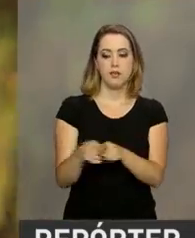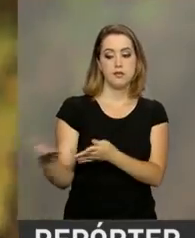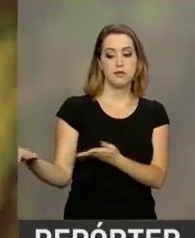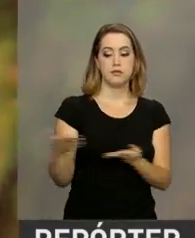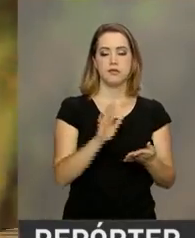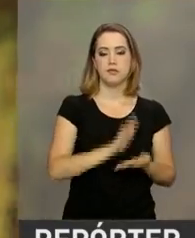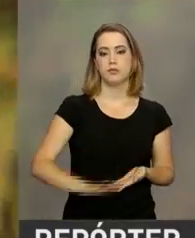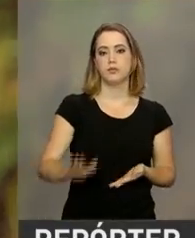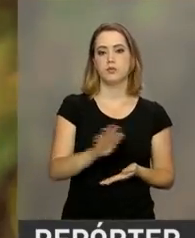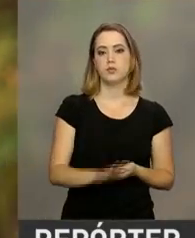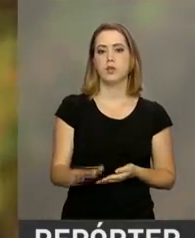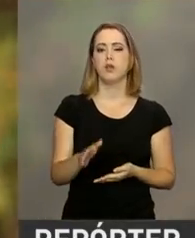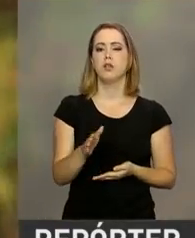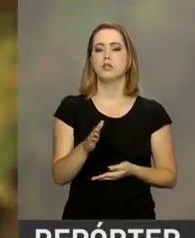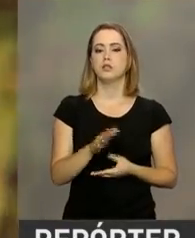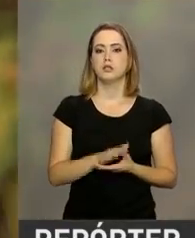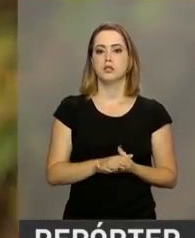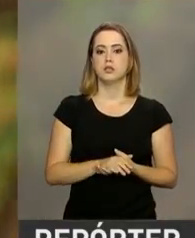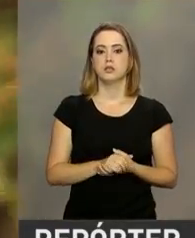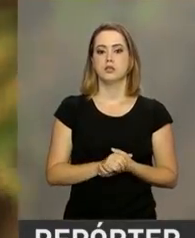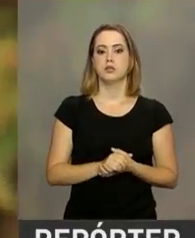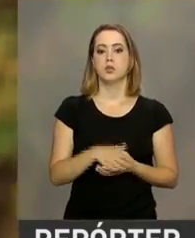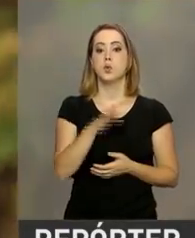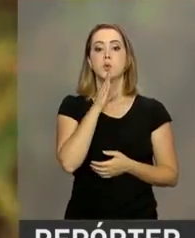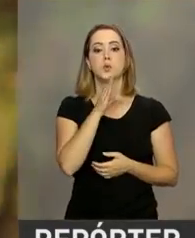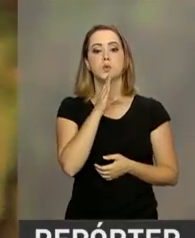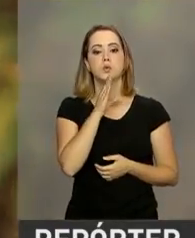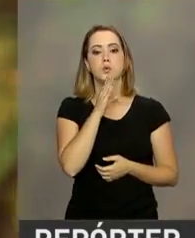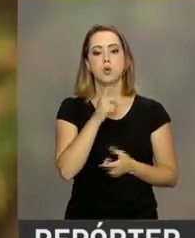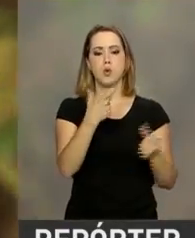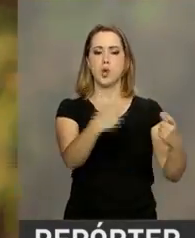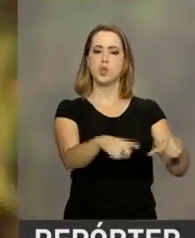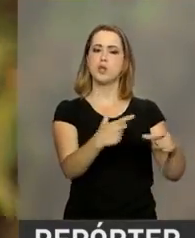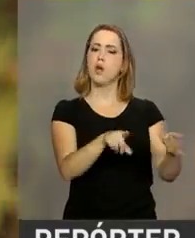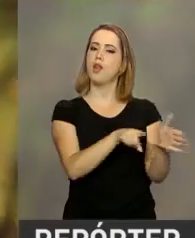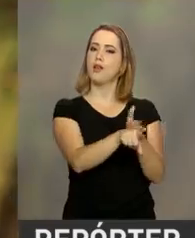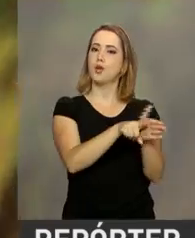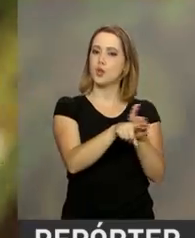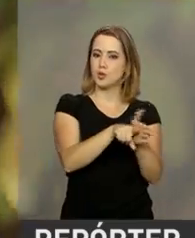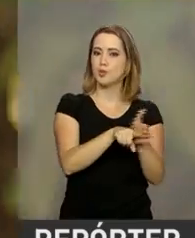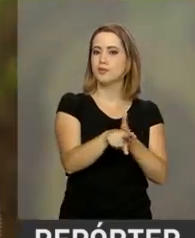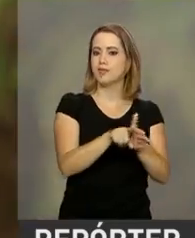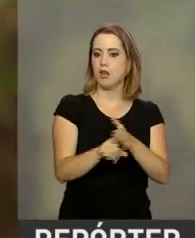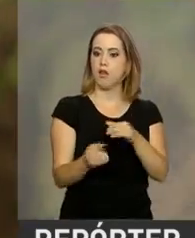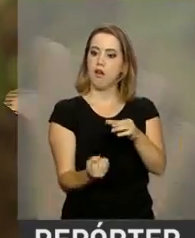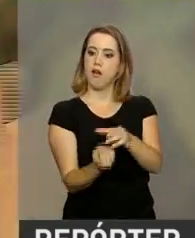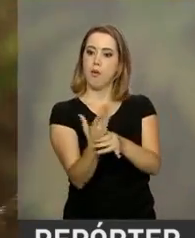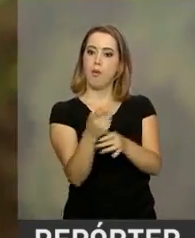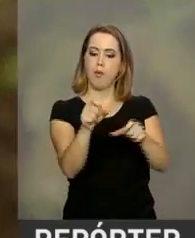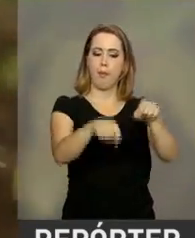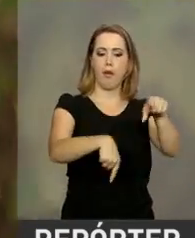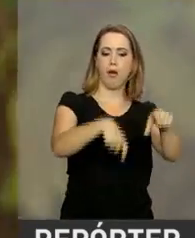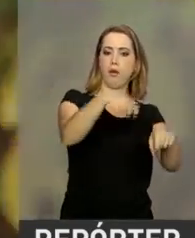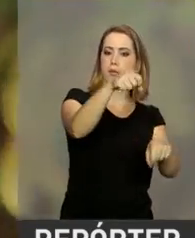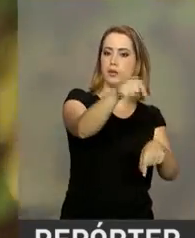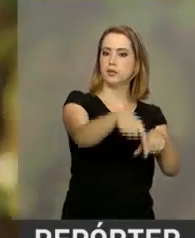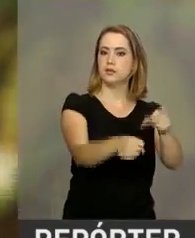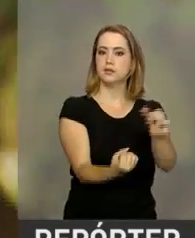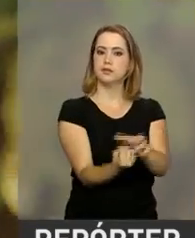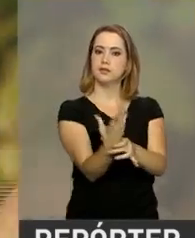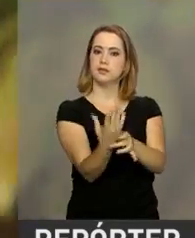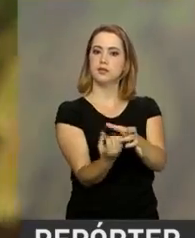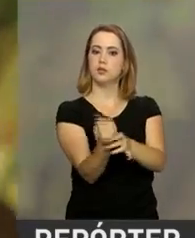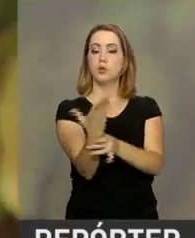crianças para est e eh conhecendo um centro de pesquisa né que produz que trabalha com a produção de